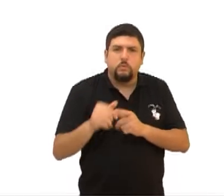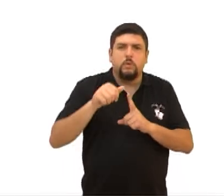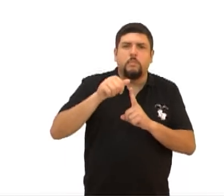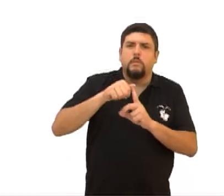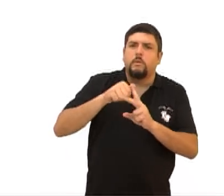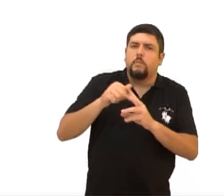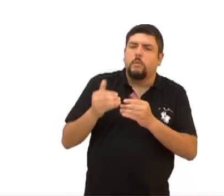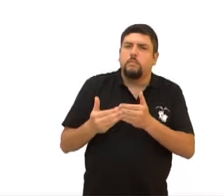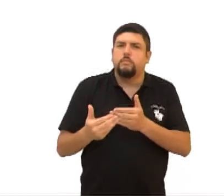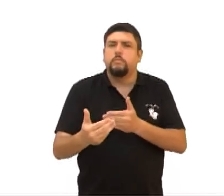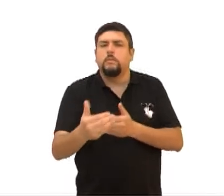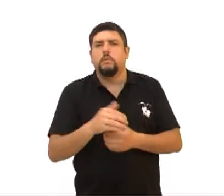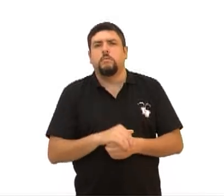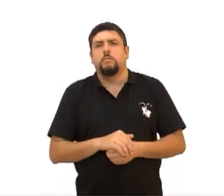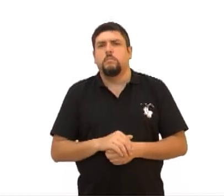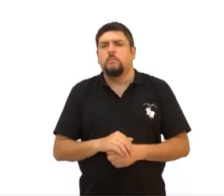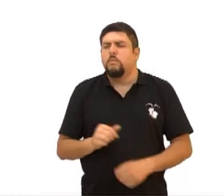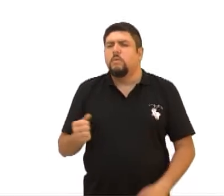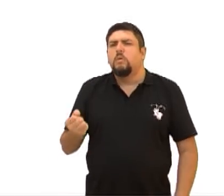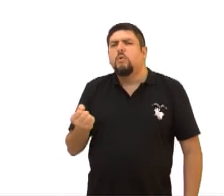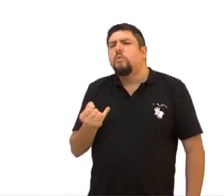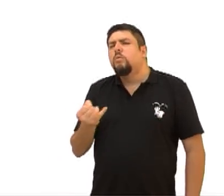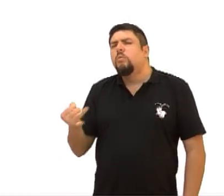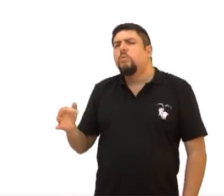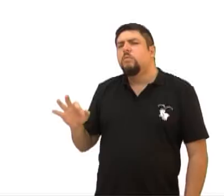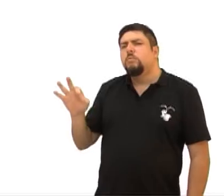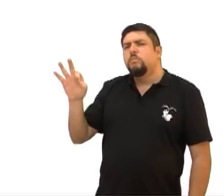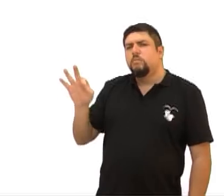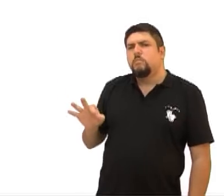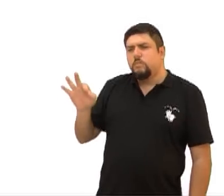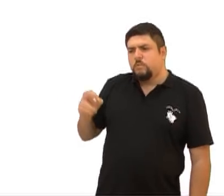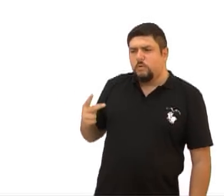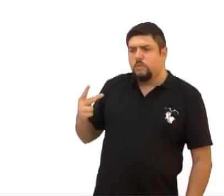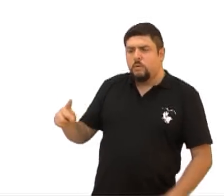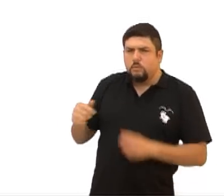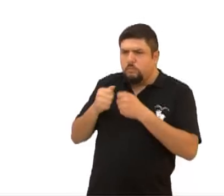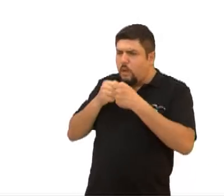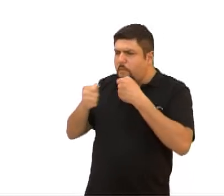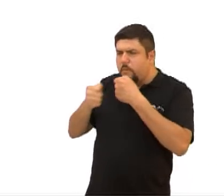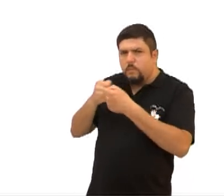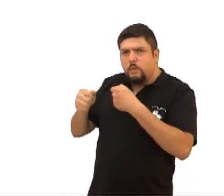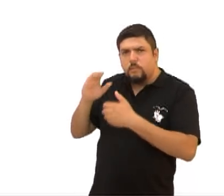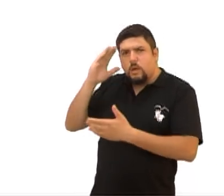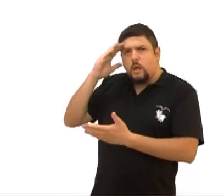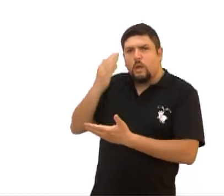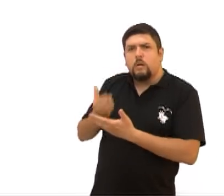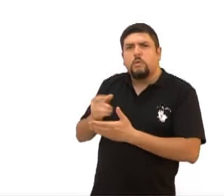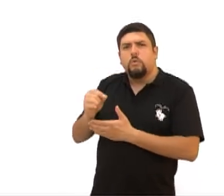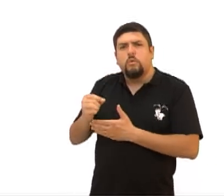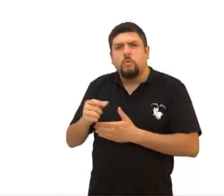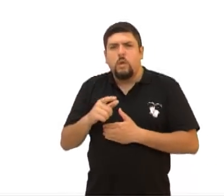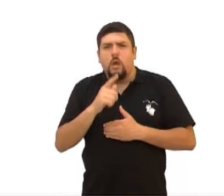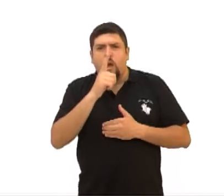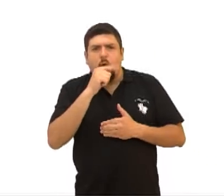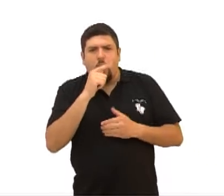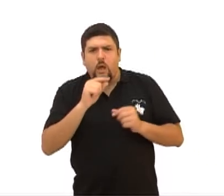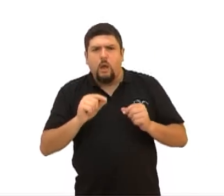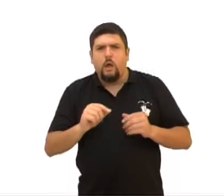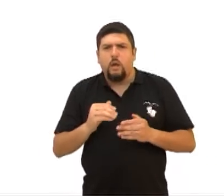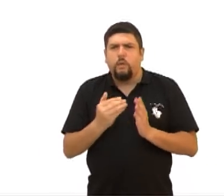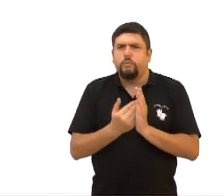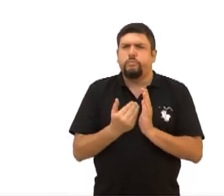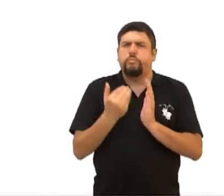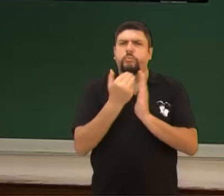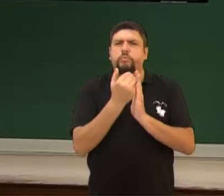tá? Quantos por cento dos entrevistados acredita que terá um aumento do preço da água nos próximos